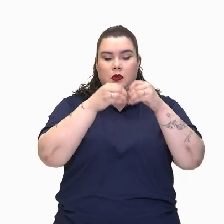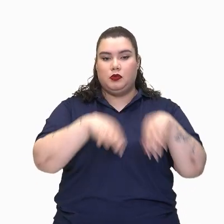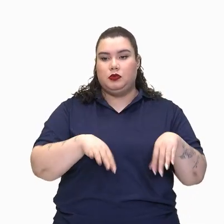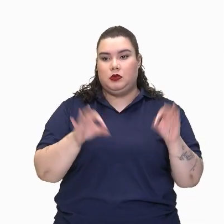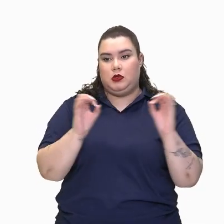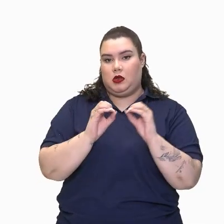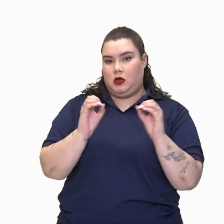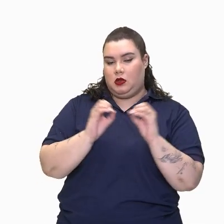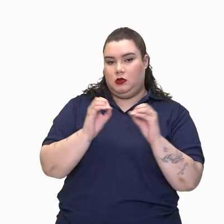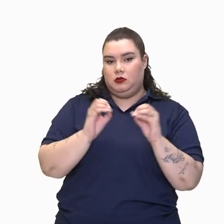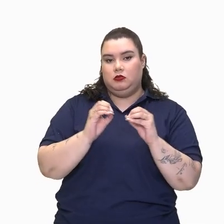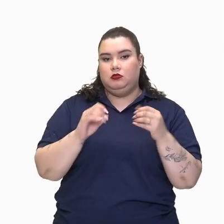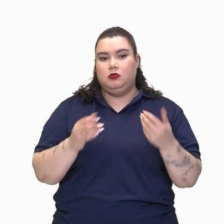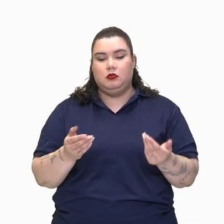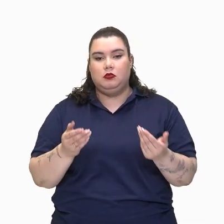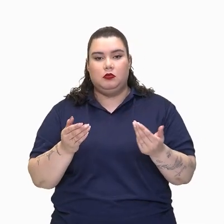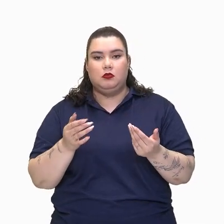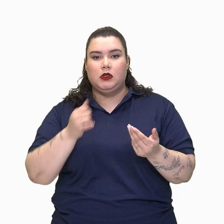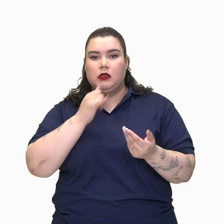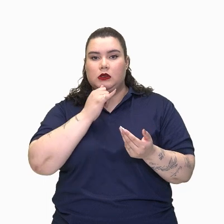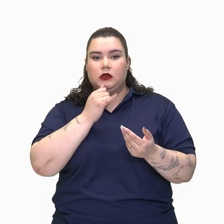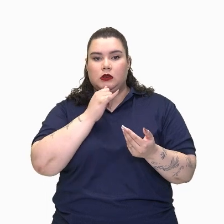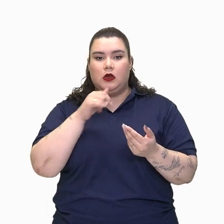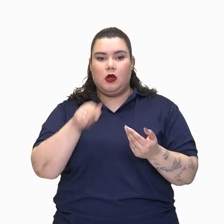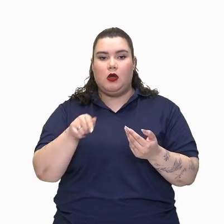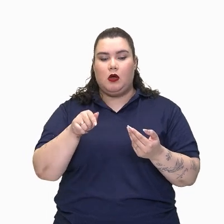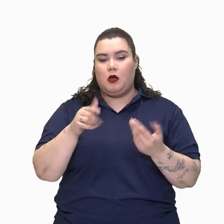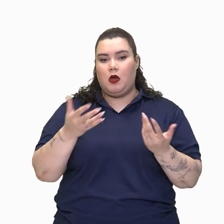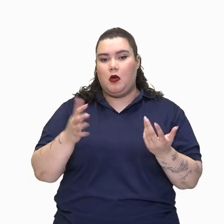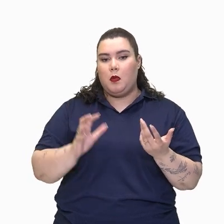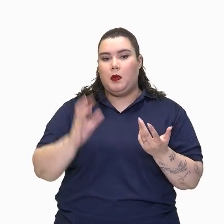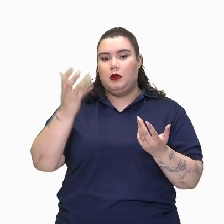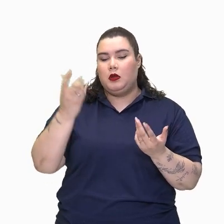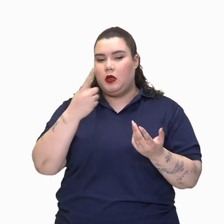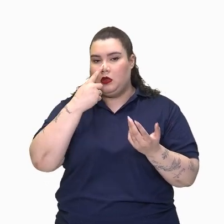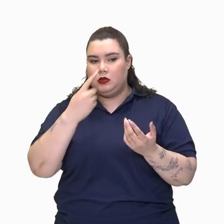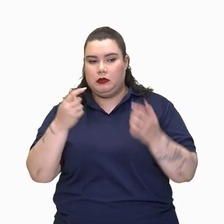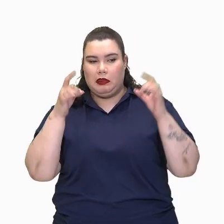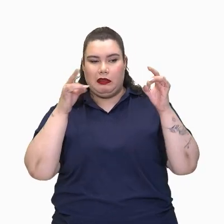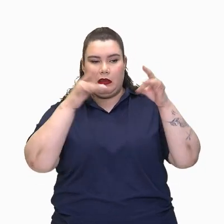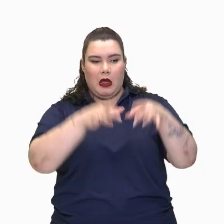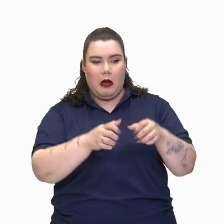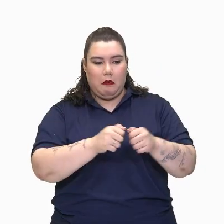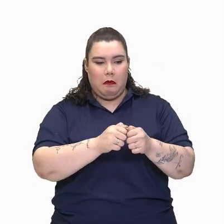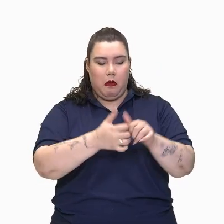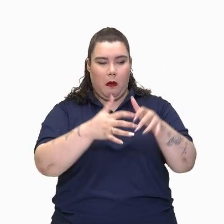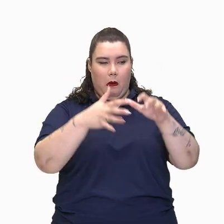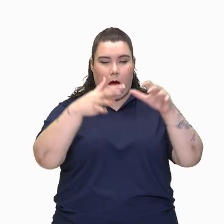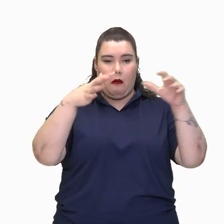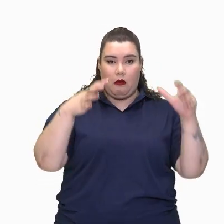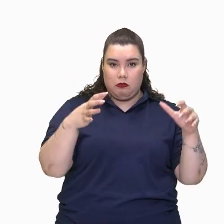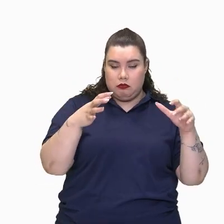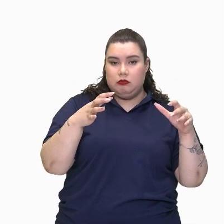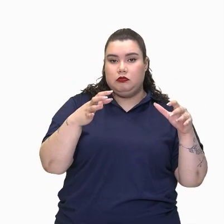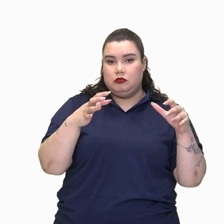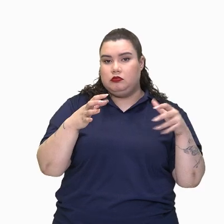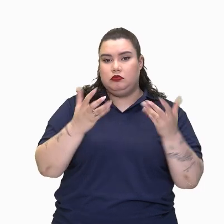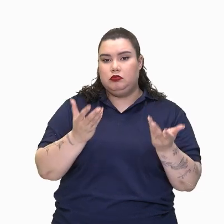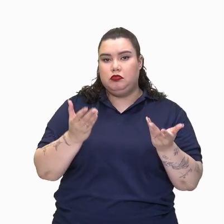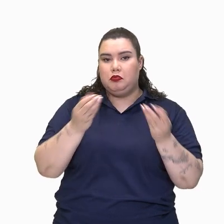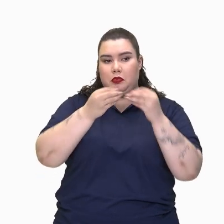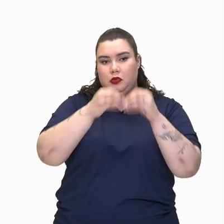outro, né? O homem ali que está ocasionando, acumulando todos aqueles restos, né? Todo aquele lixo, não vai